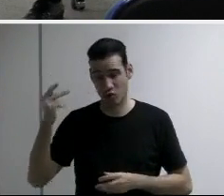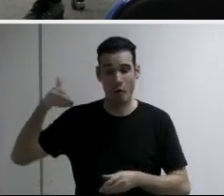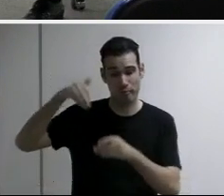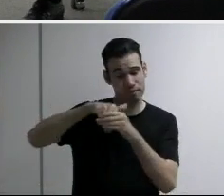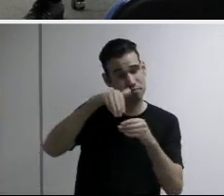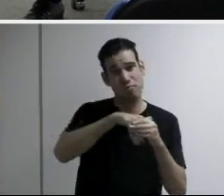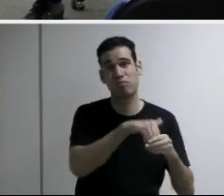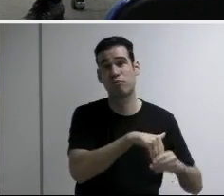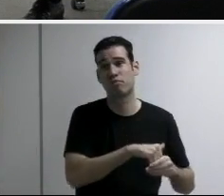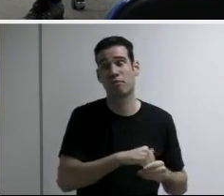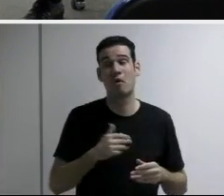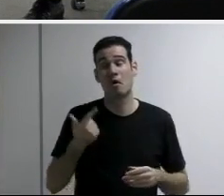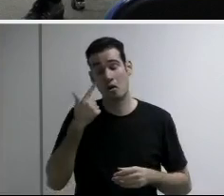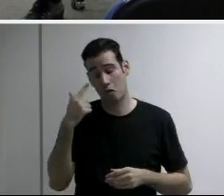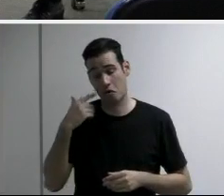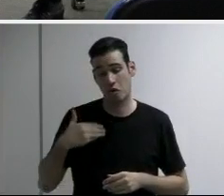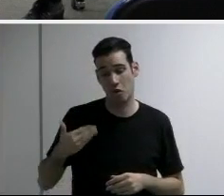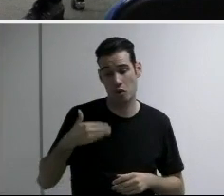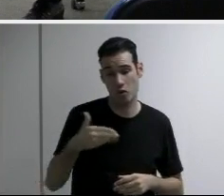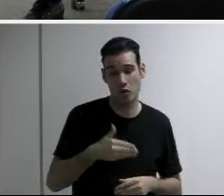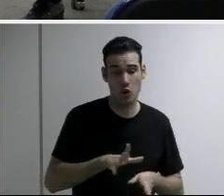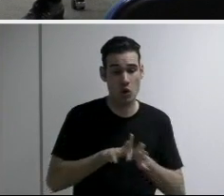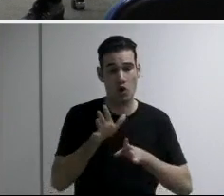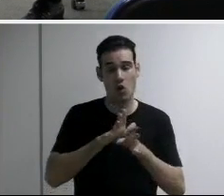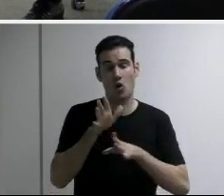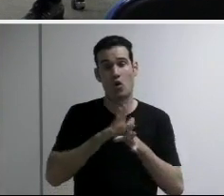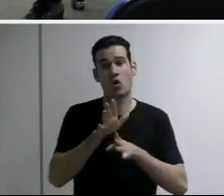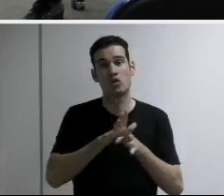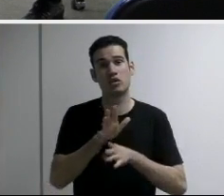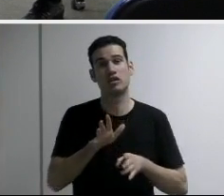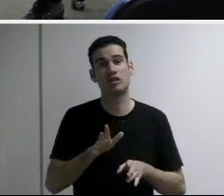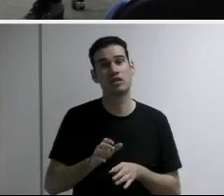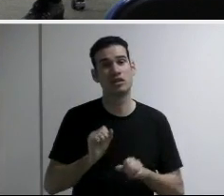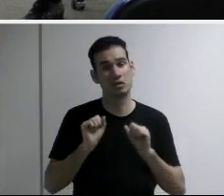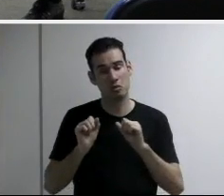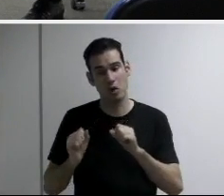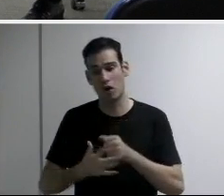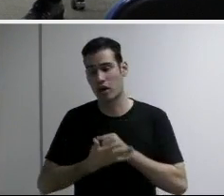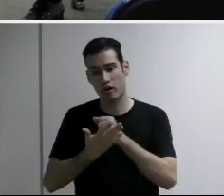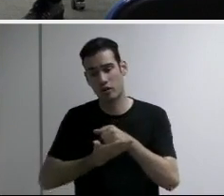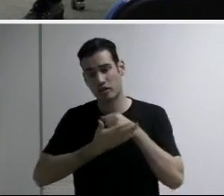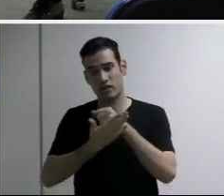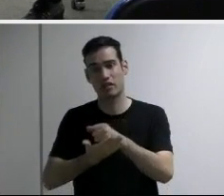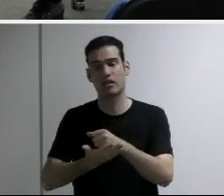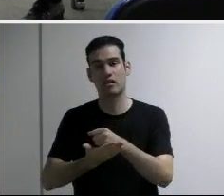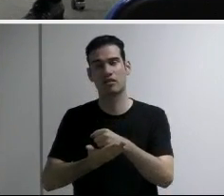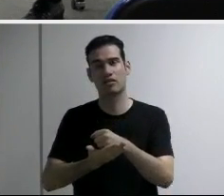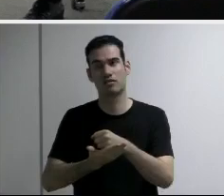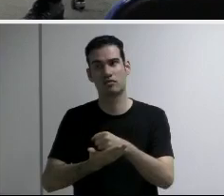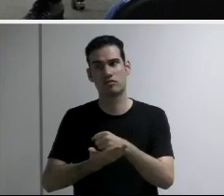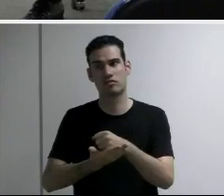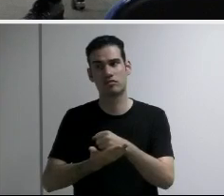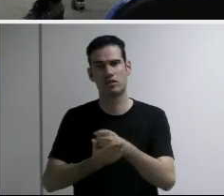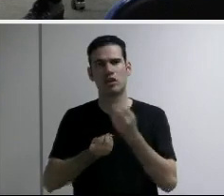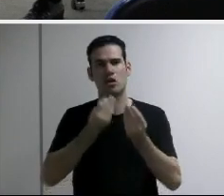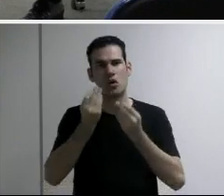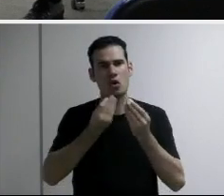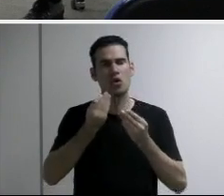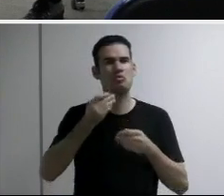percepção de que o conselho aí, multi-stakeholder, vai poder auxiliar bastante nesse aspecto de ver como é que isso vai funcionar. Tá